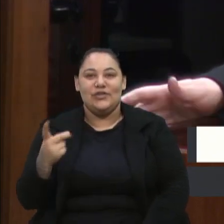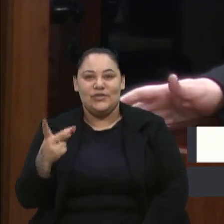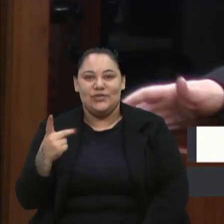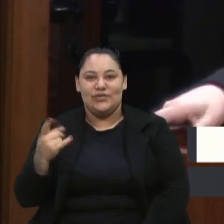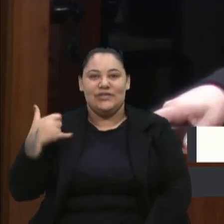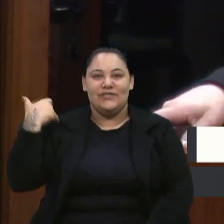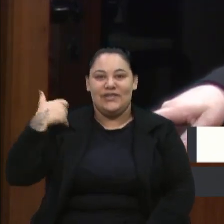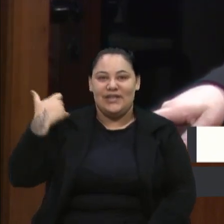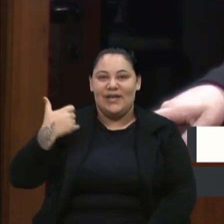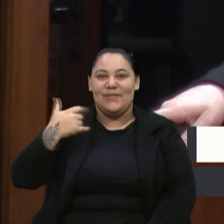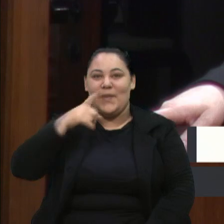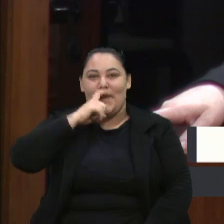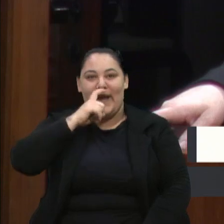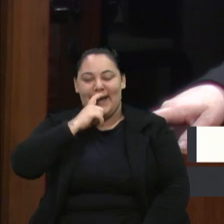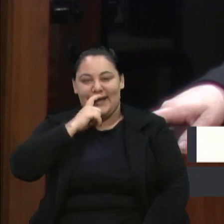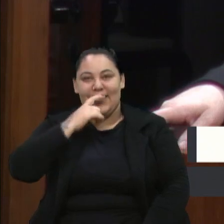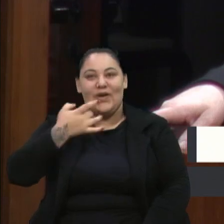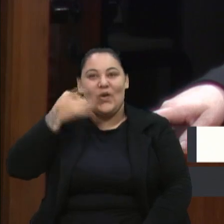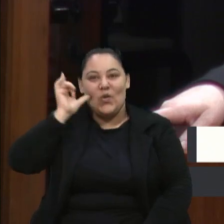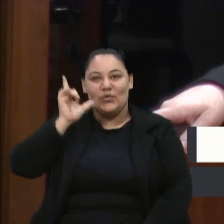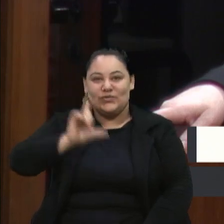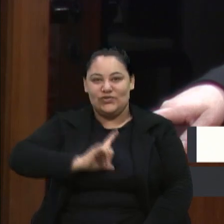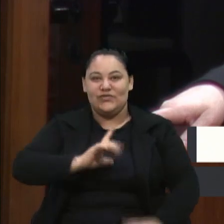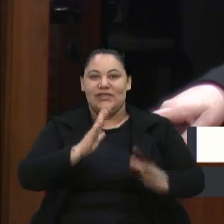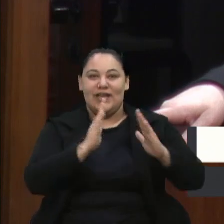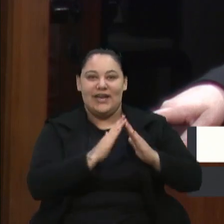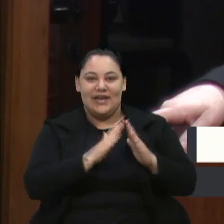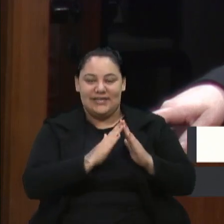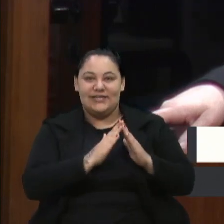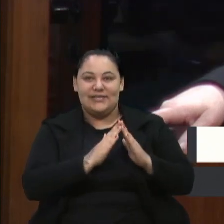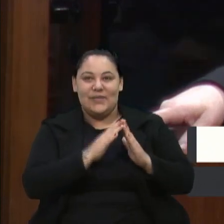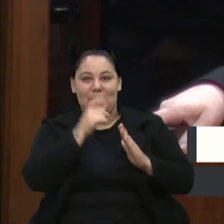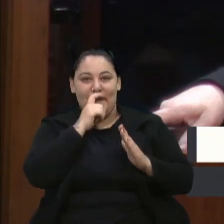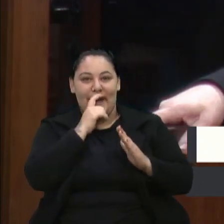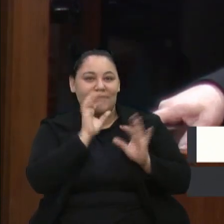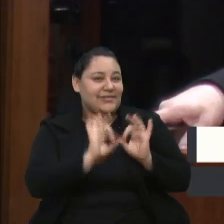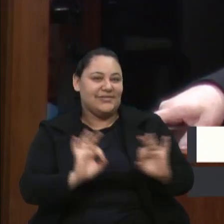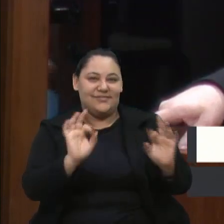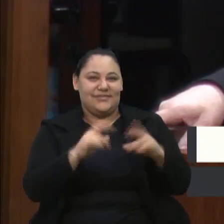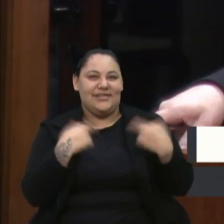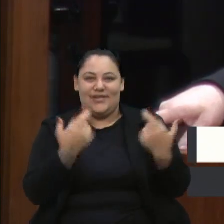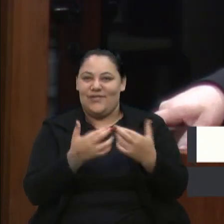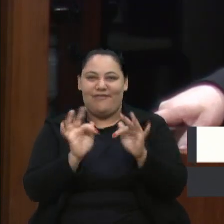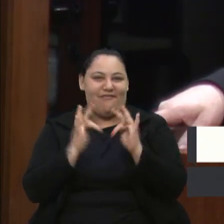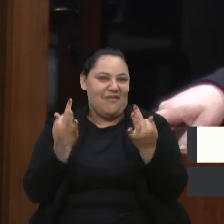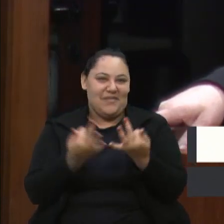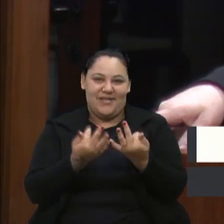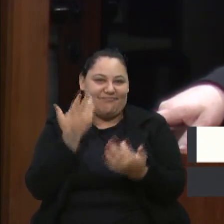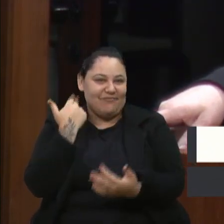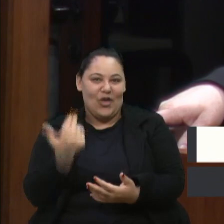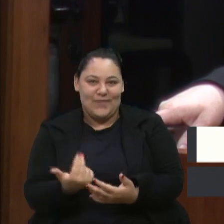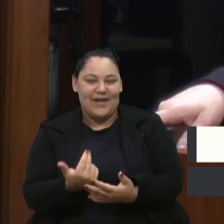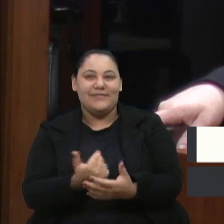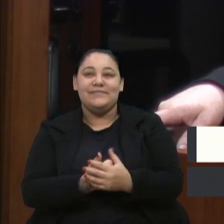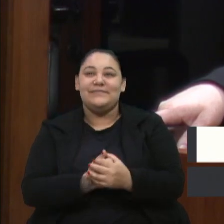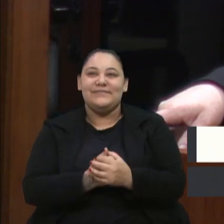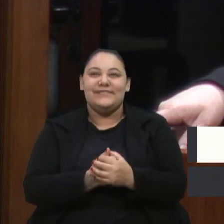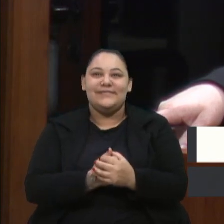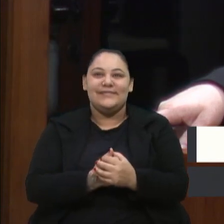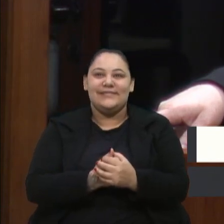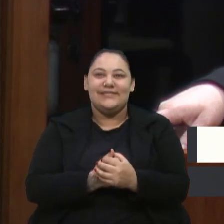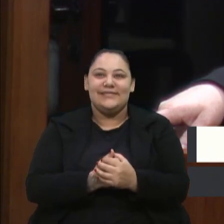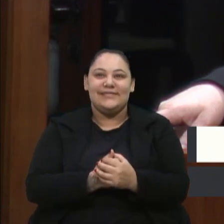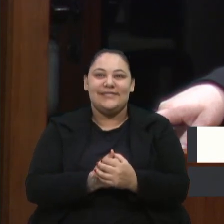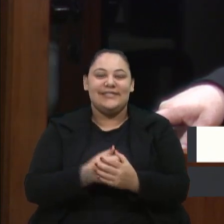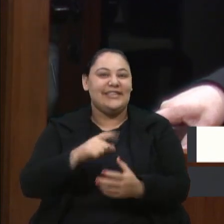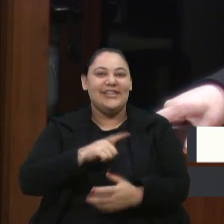ontem estivemos na casa dele, num simples, uma reunião de família. E não foi uma costela